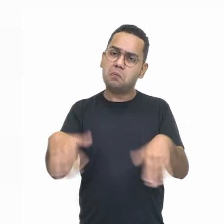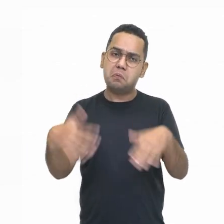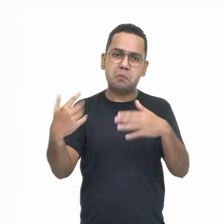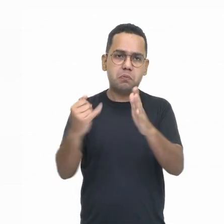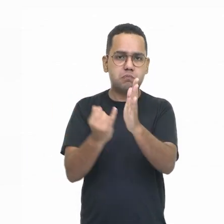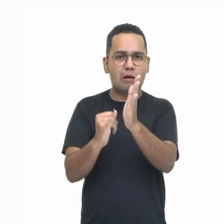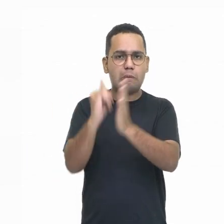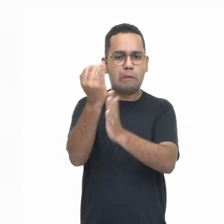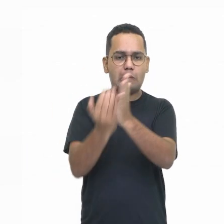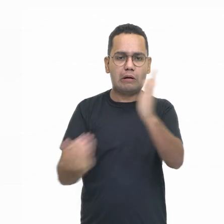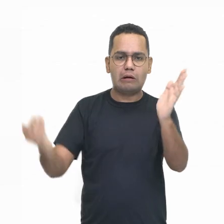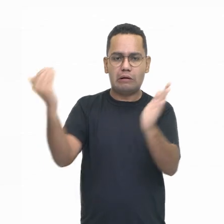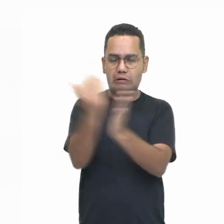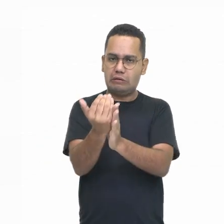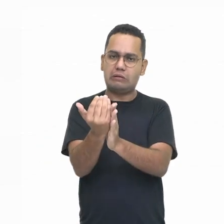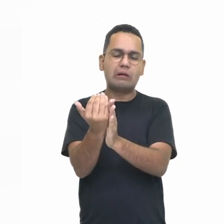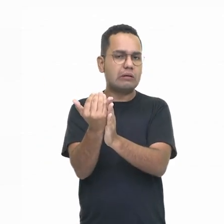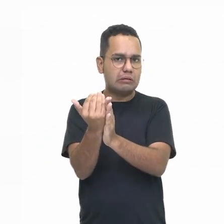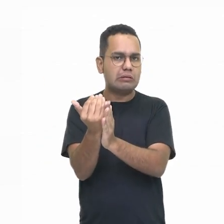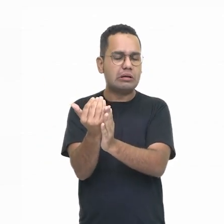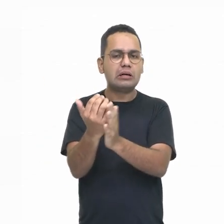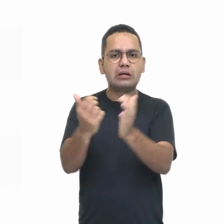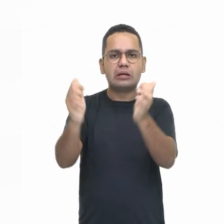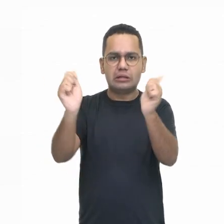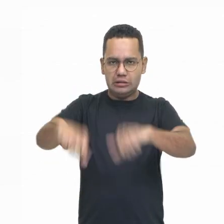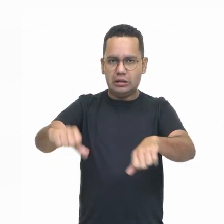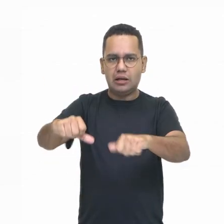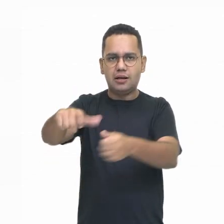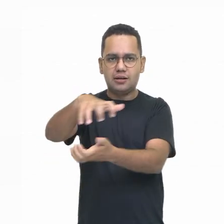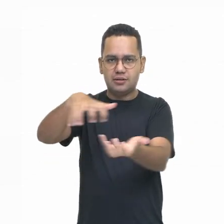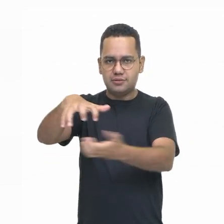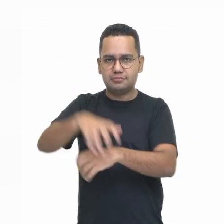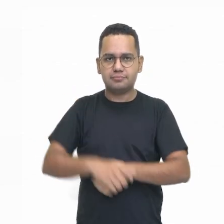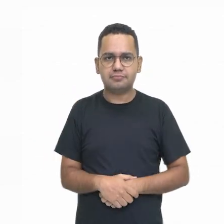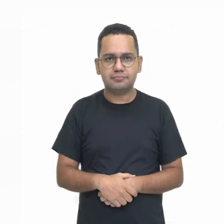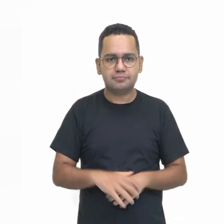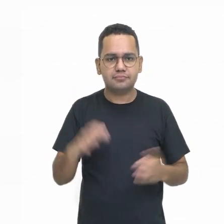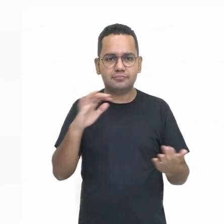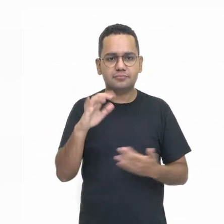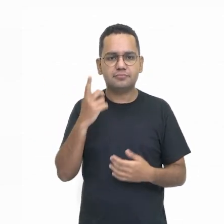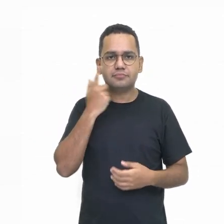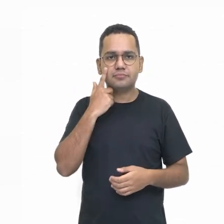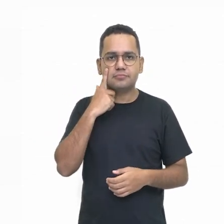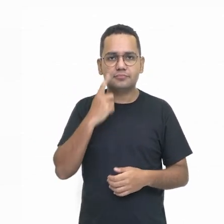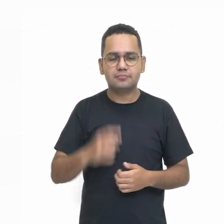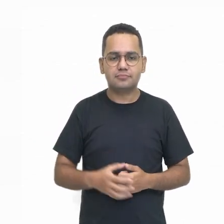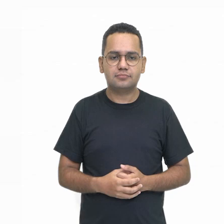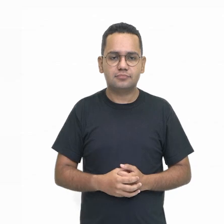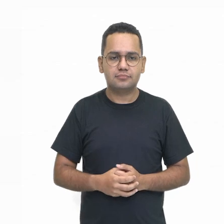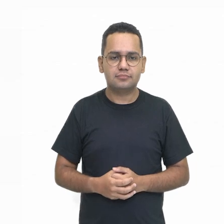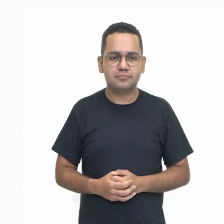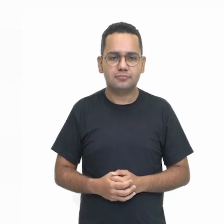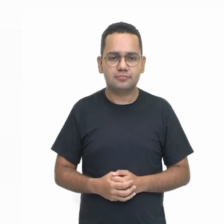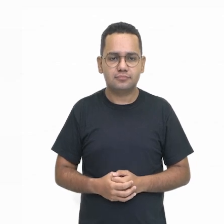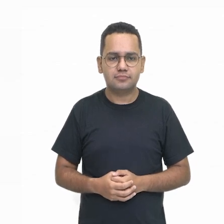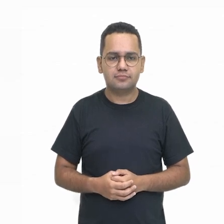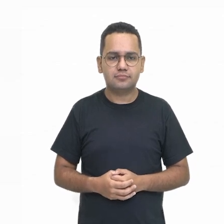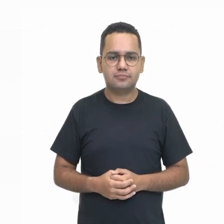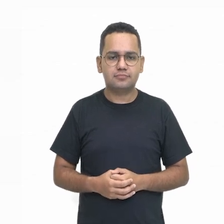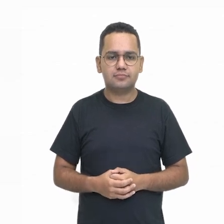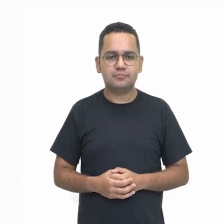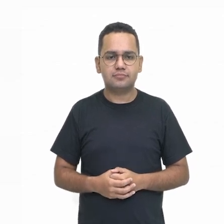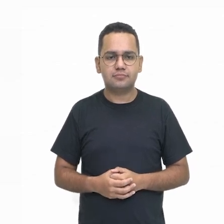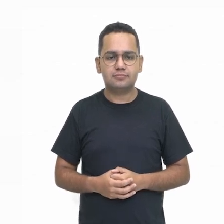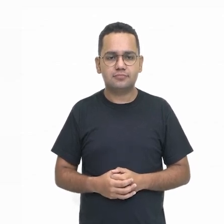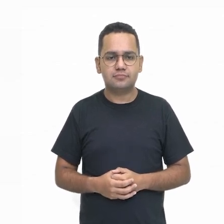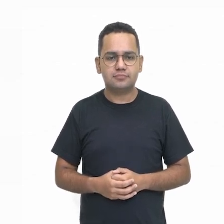trazemos o Semean Imprensa, olha só, né? Aqui nós podemos ver uma reprodução de